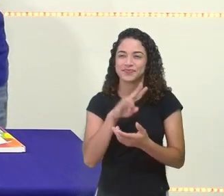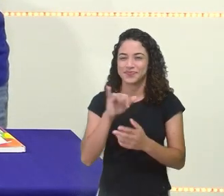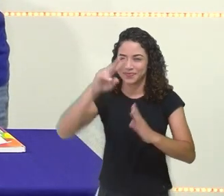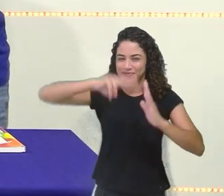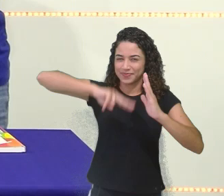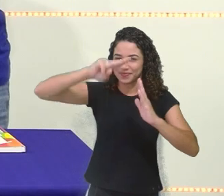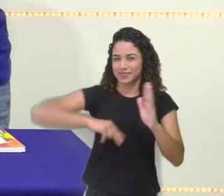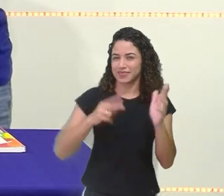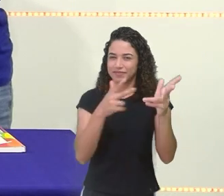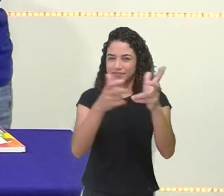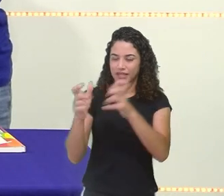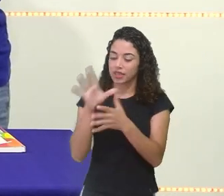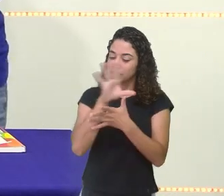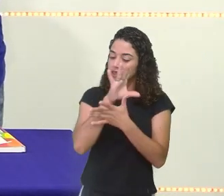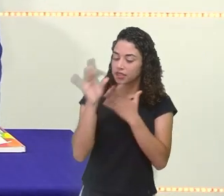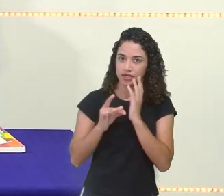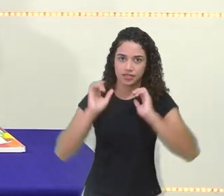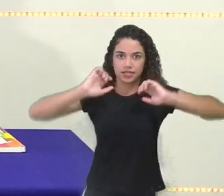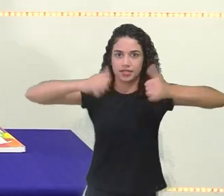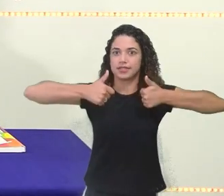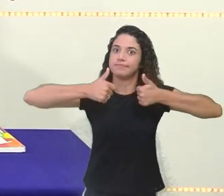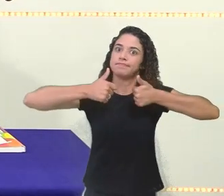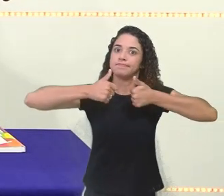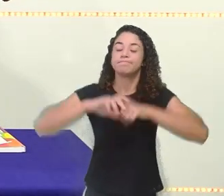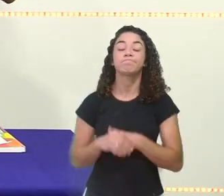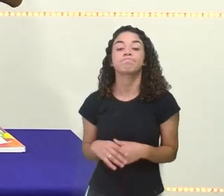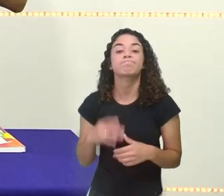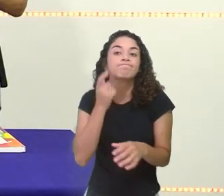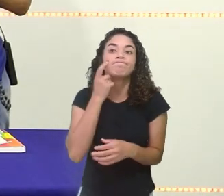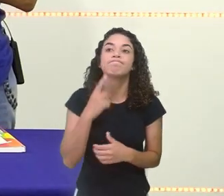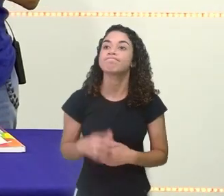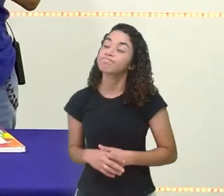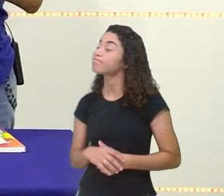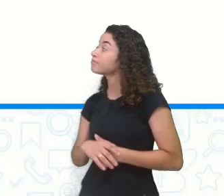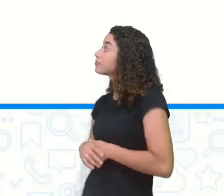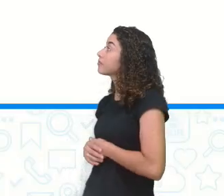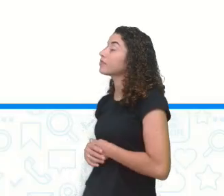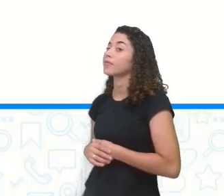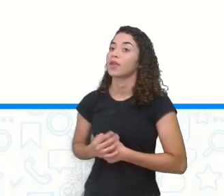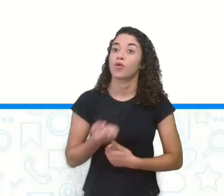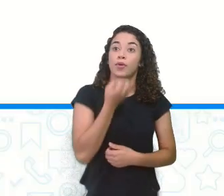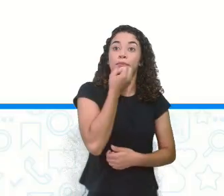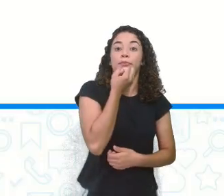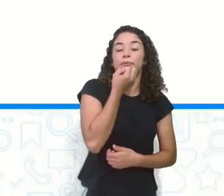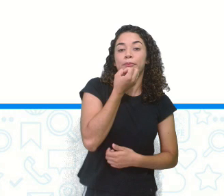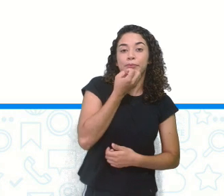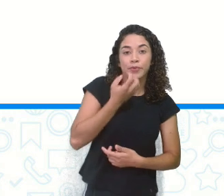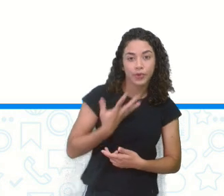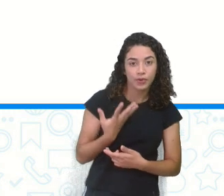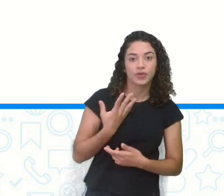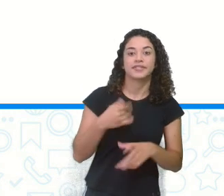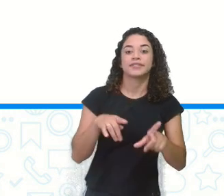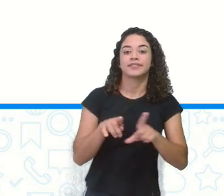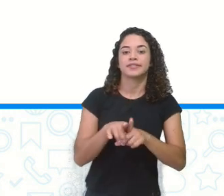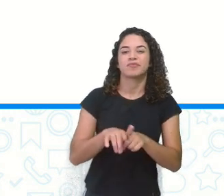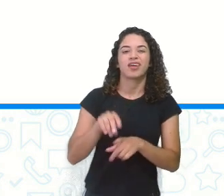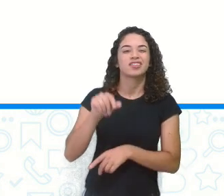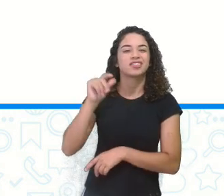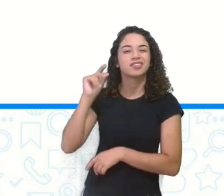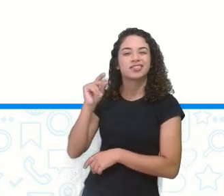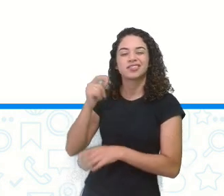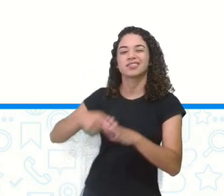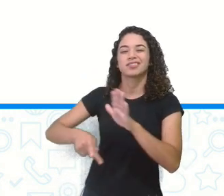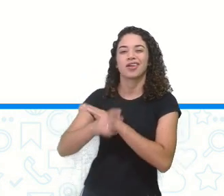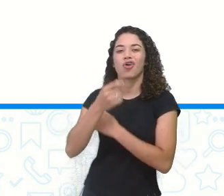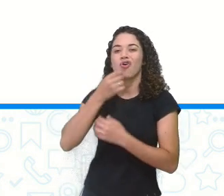observar detalhadamente ele, tá? Olha só, o bom e velho ovo frito.